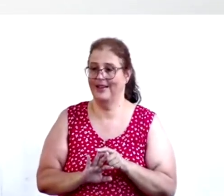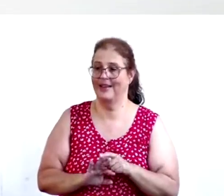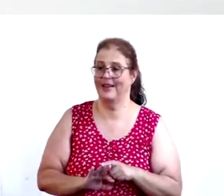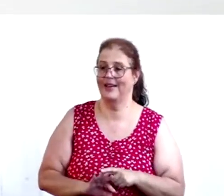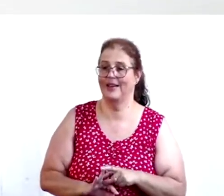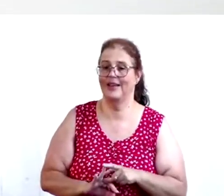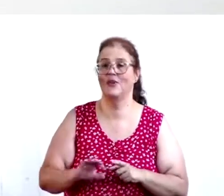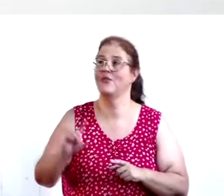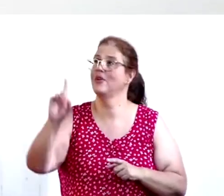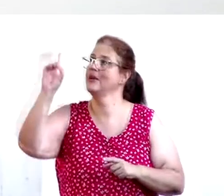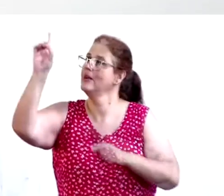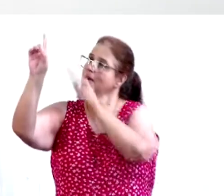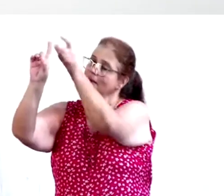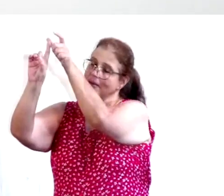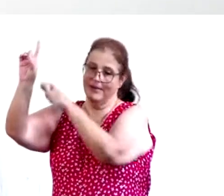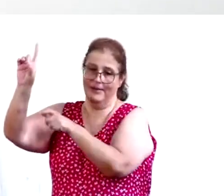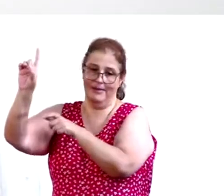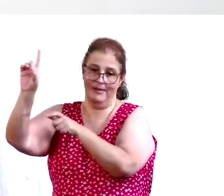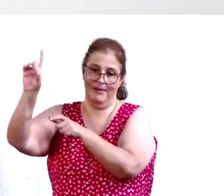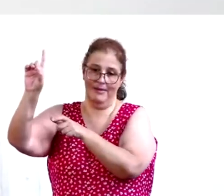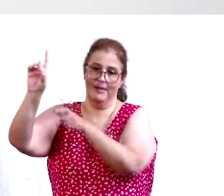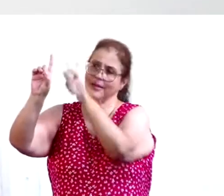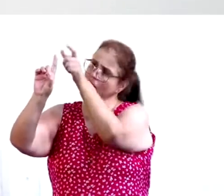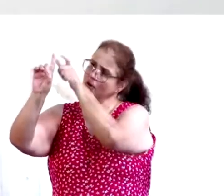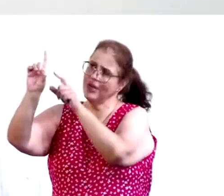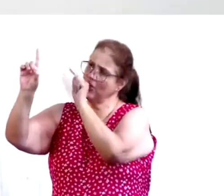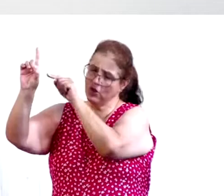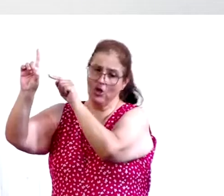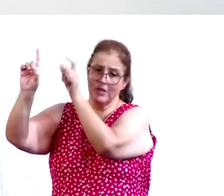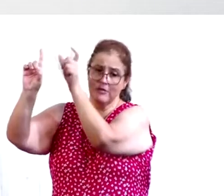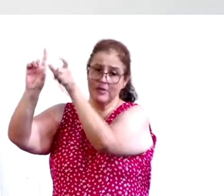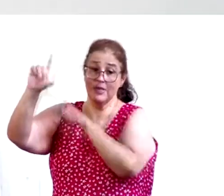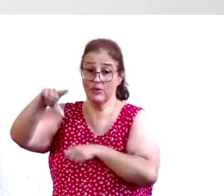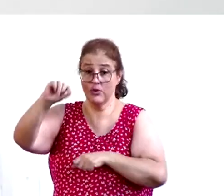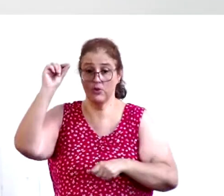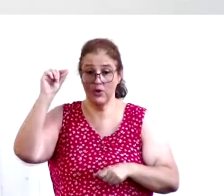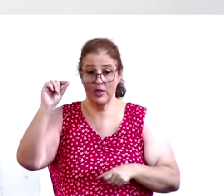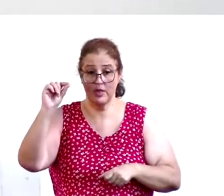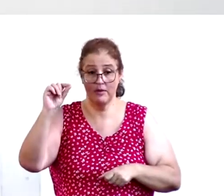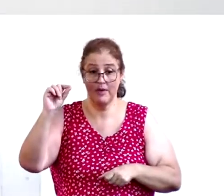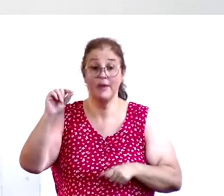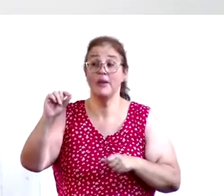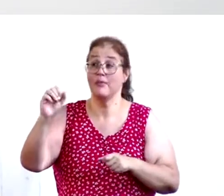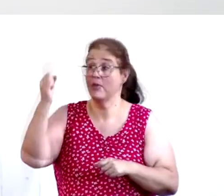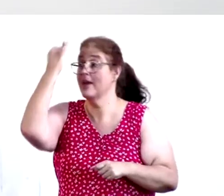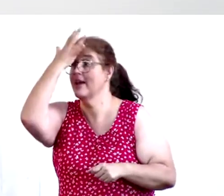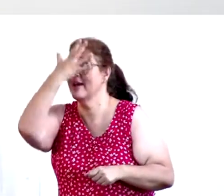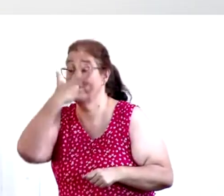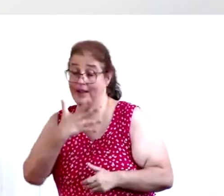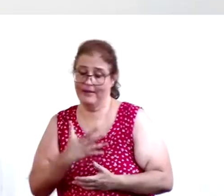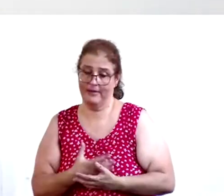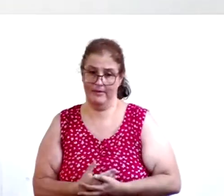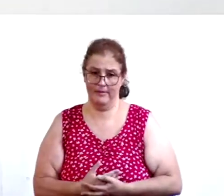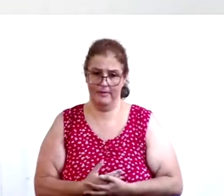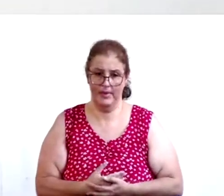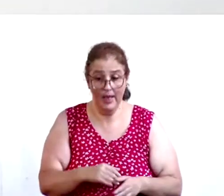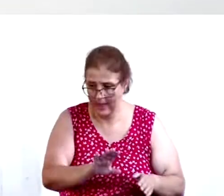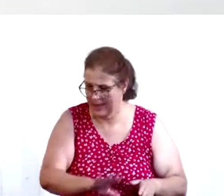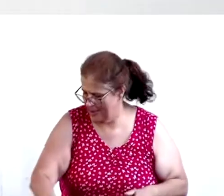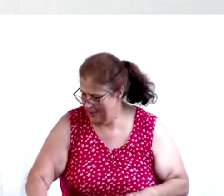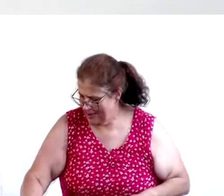Deus, depois foi uma decisão baseada na sua graça. Crianças que estão desenhando, lembrem